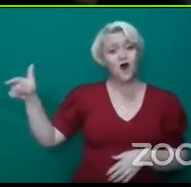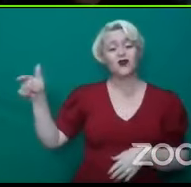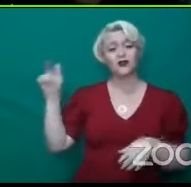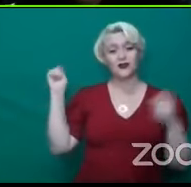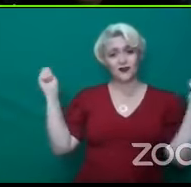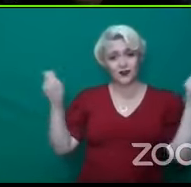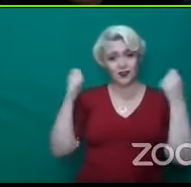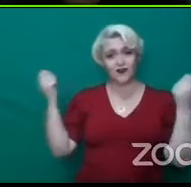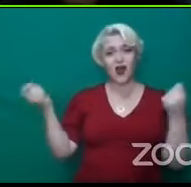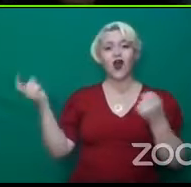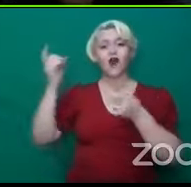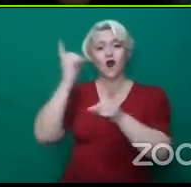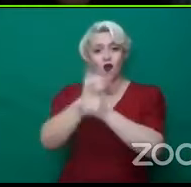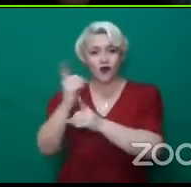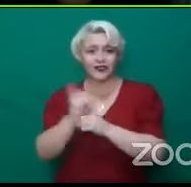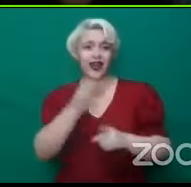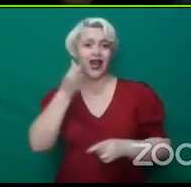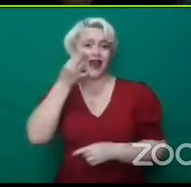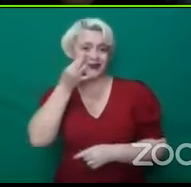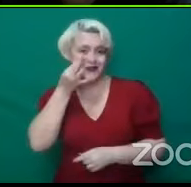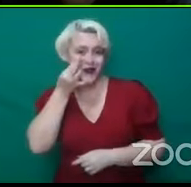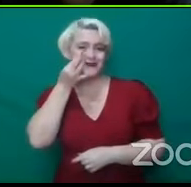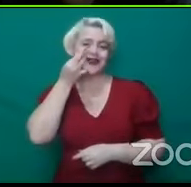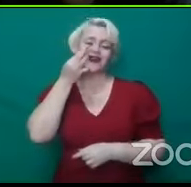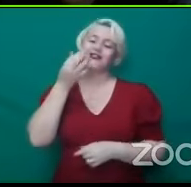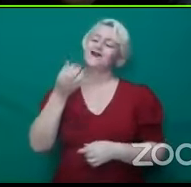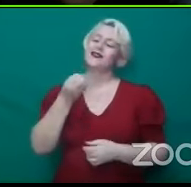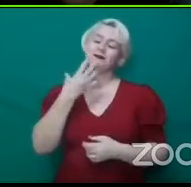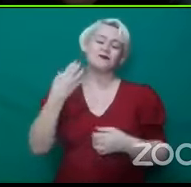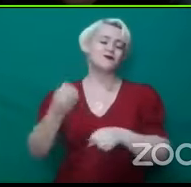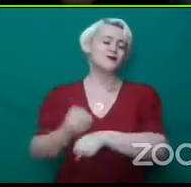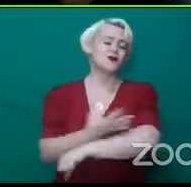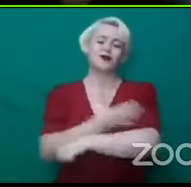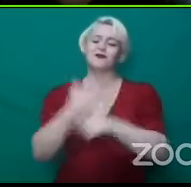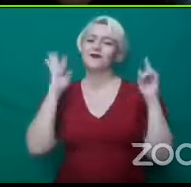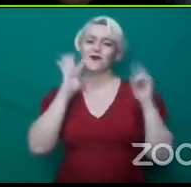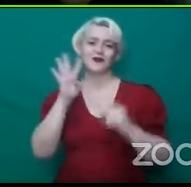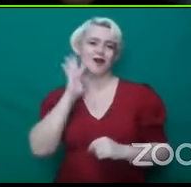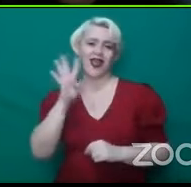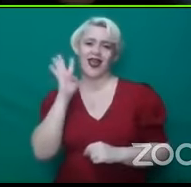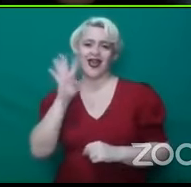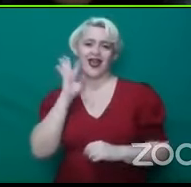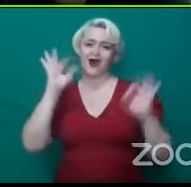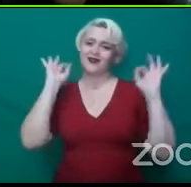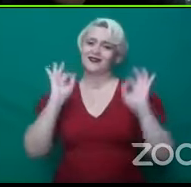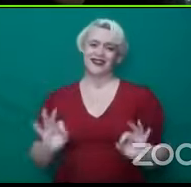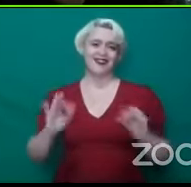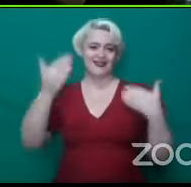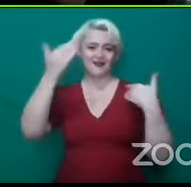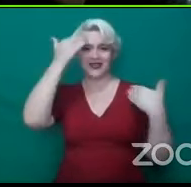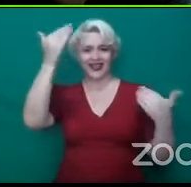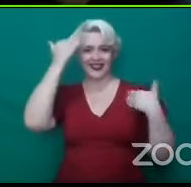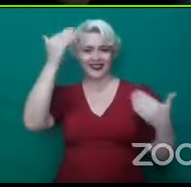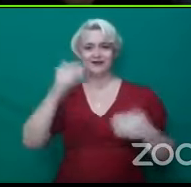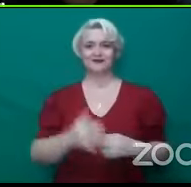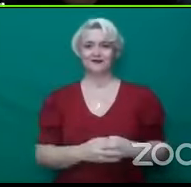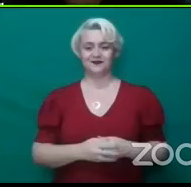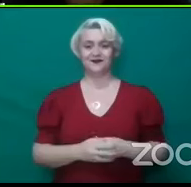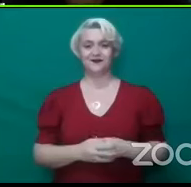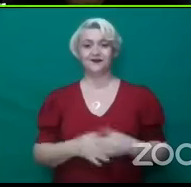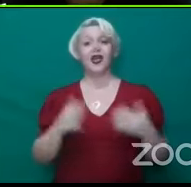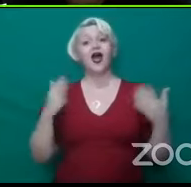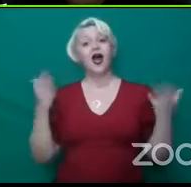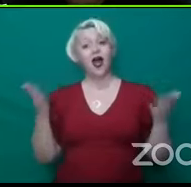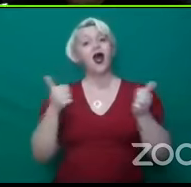rever vocês e conhecer pessoalmente. Vai ser muito emocionante, vai ser muito legal, tenho certeza disso. Muito obrigado. Ah, Muito e